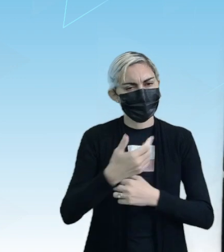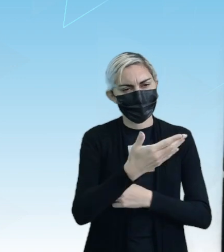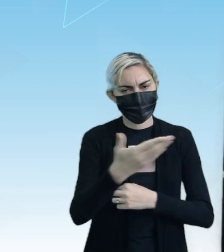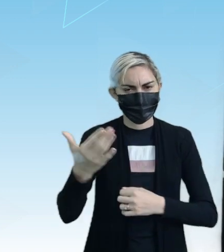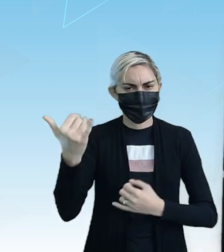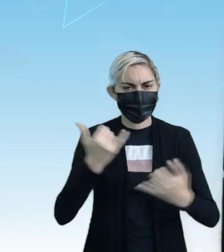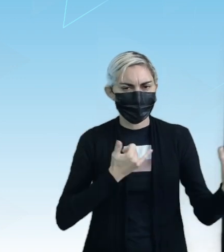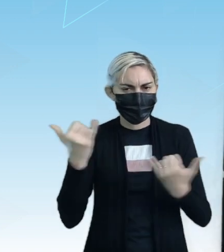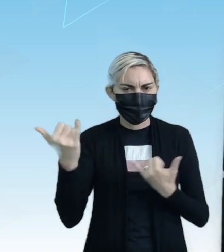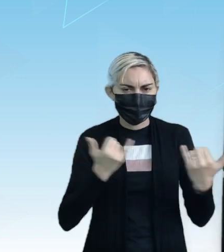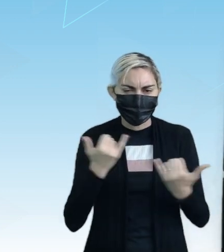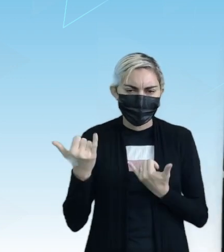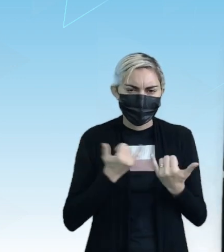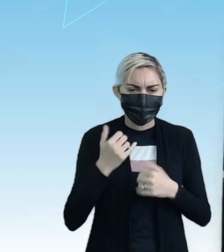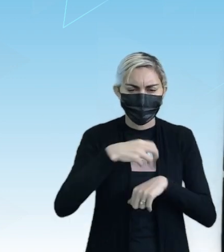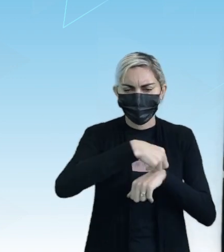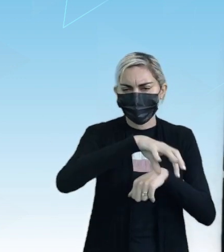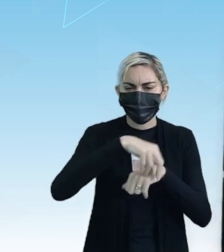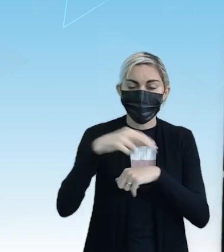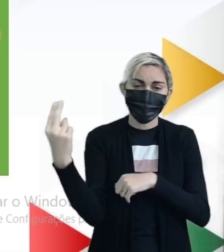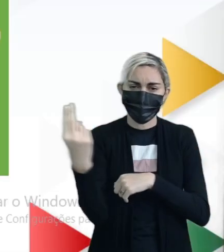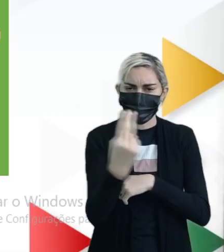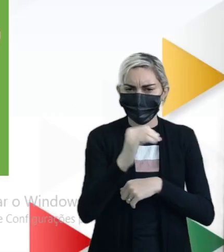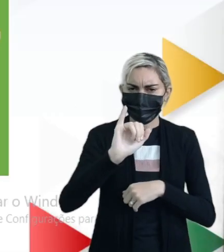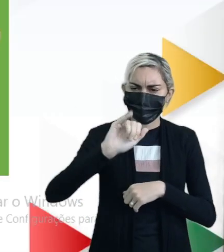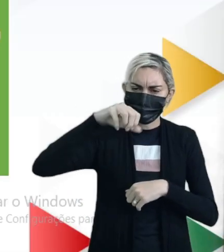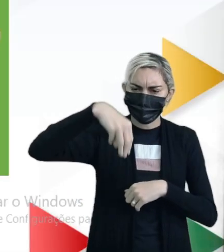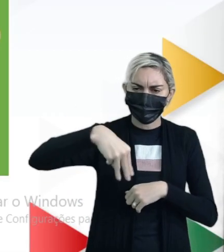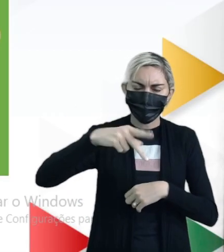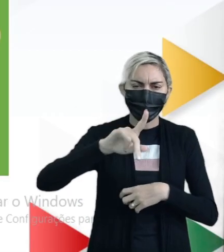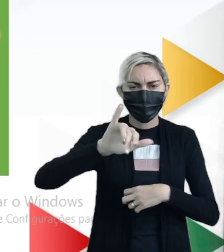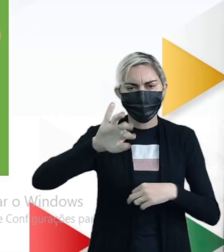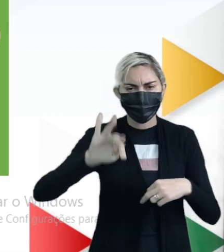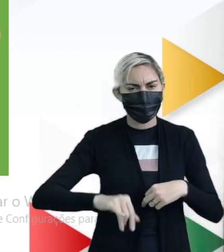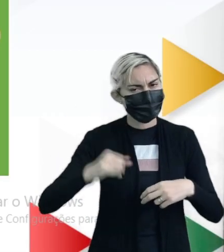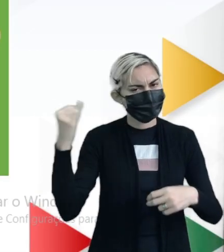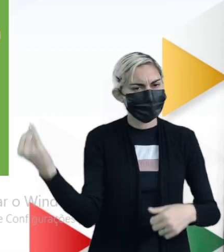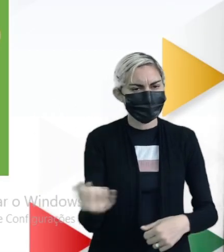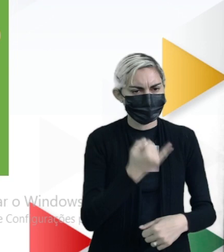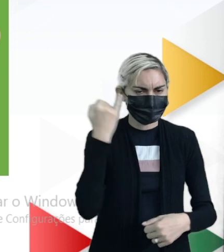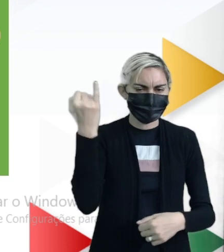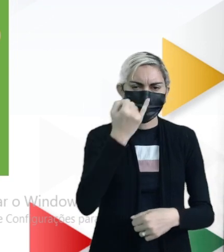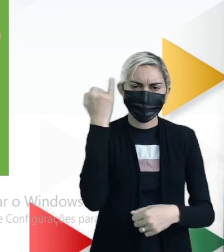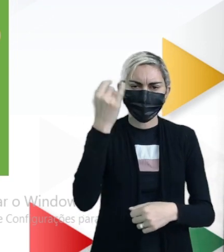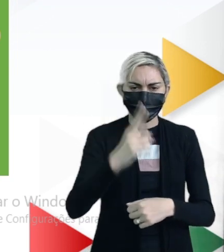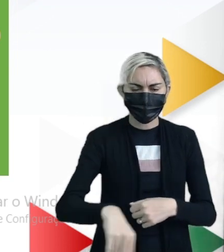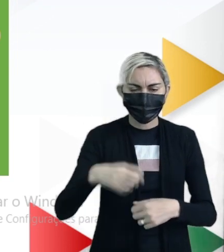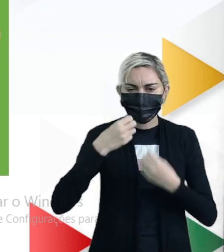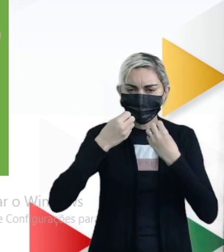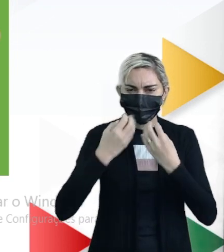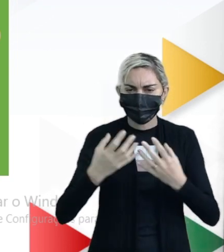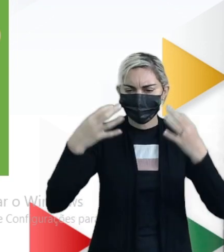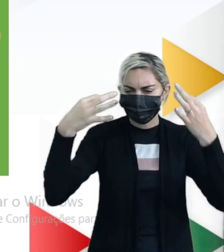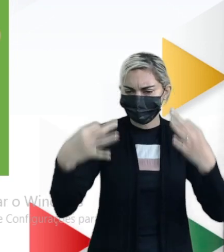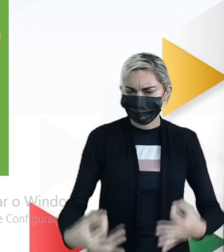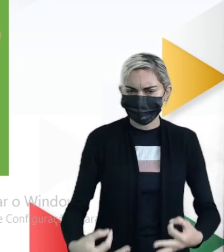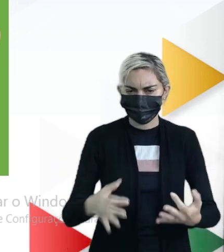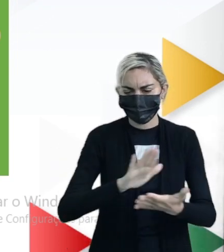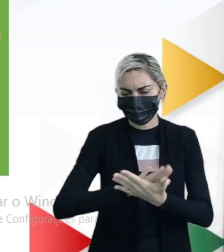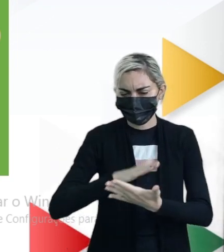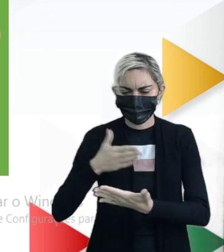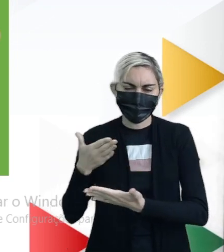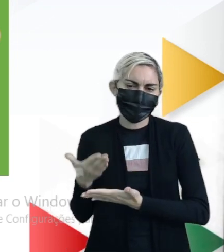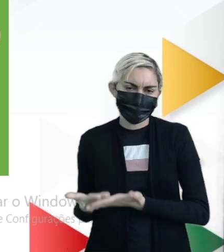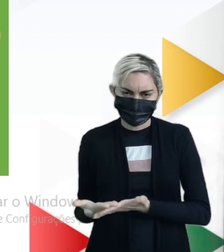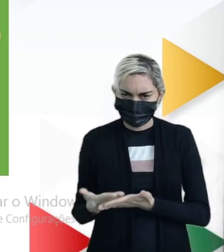Essas informações recebem o nome de implícitos e são fundamentais para a boa e correta